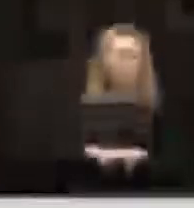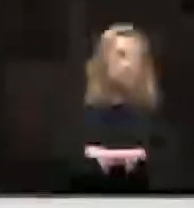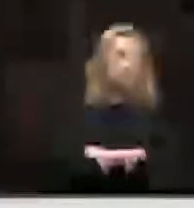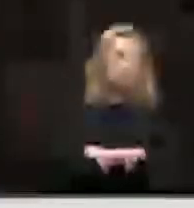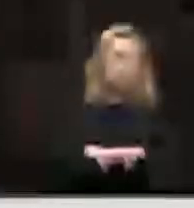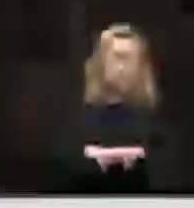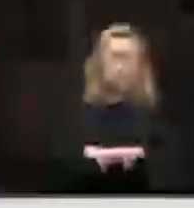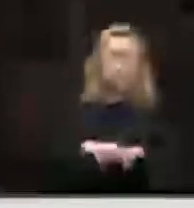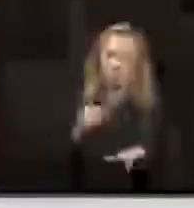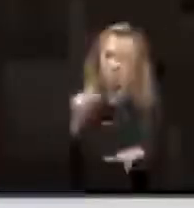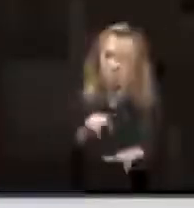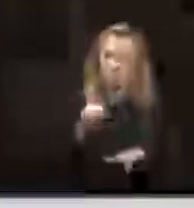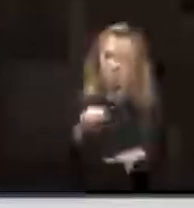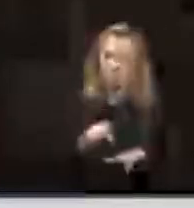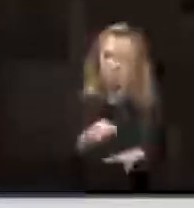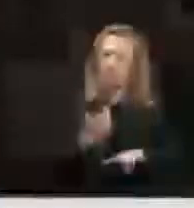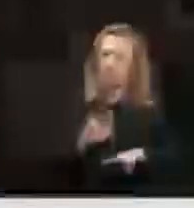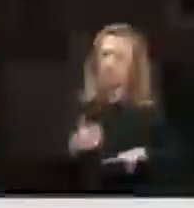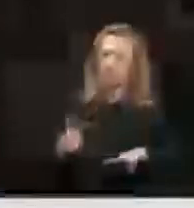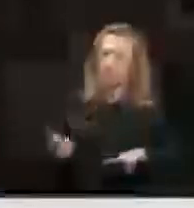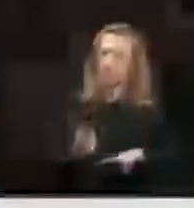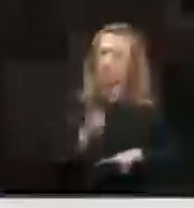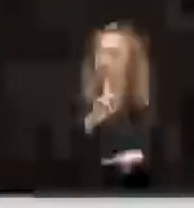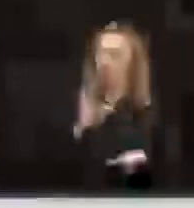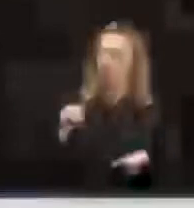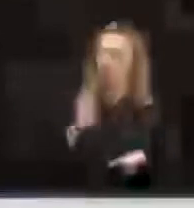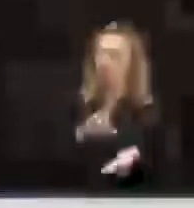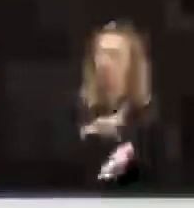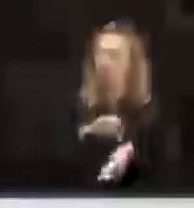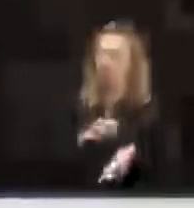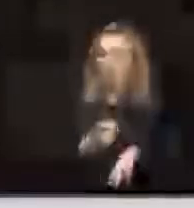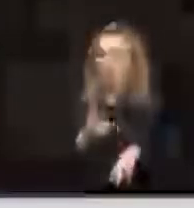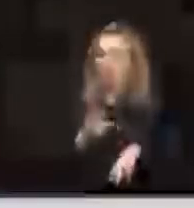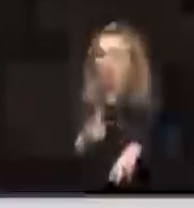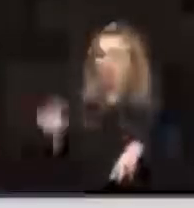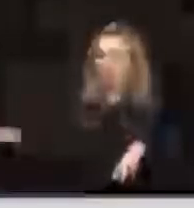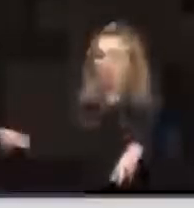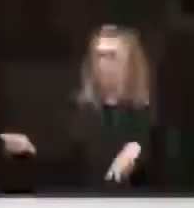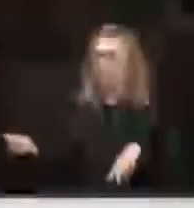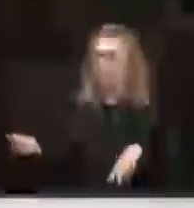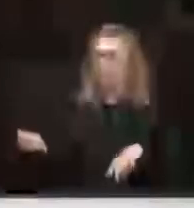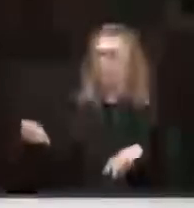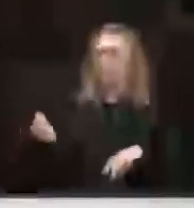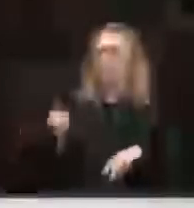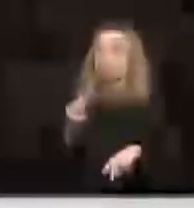menor do que o tempo em que ficaram provisoriamente presos.